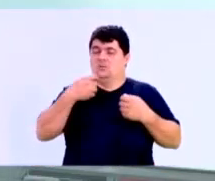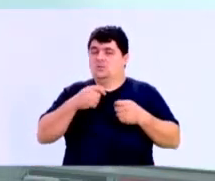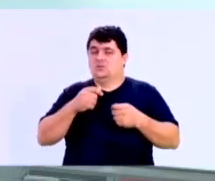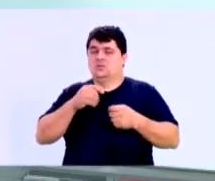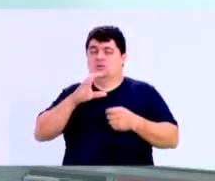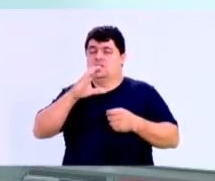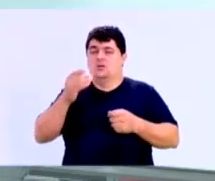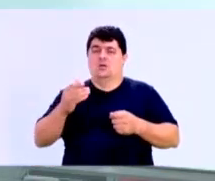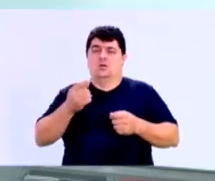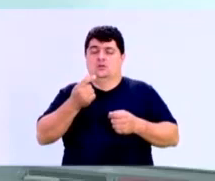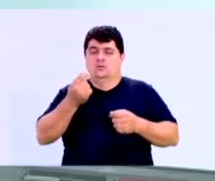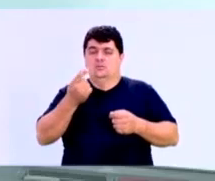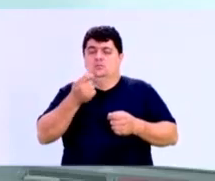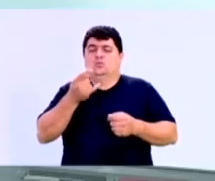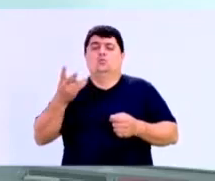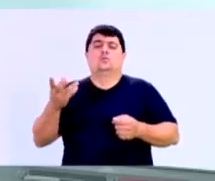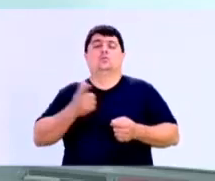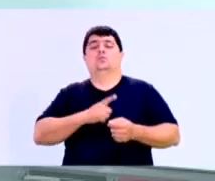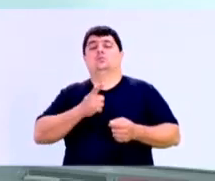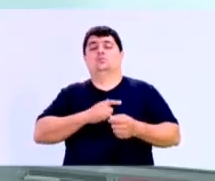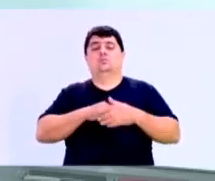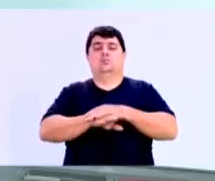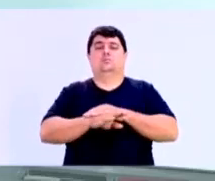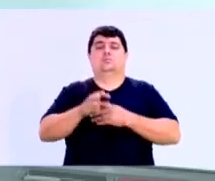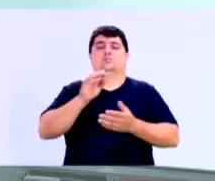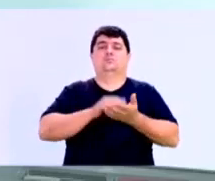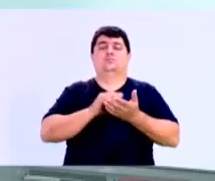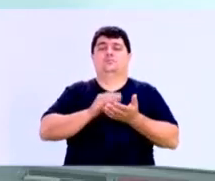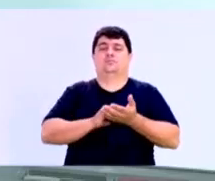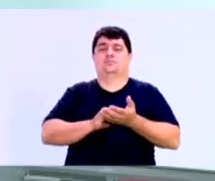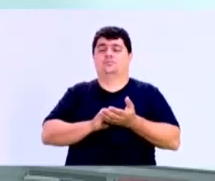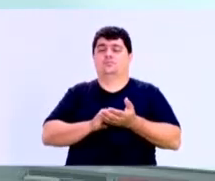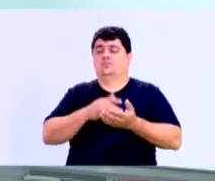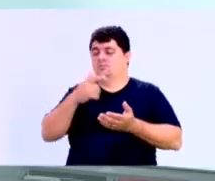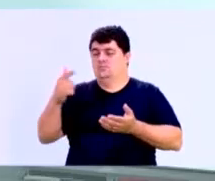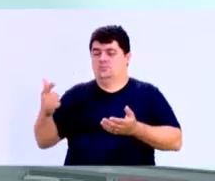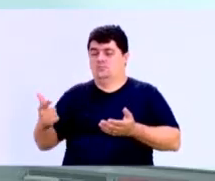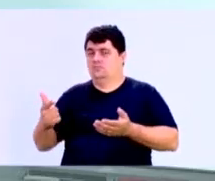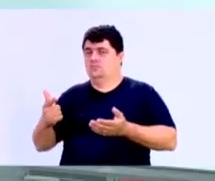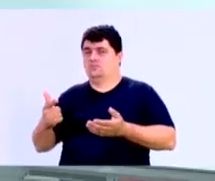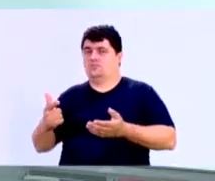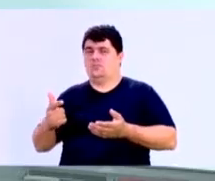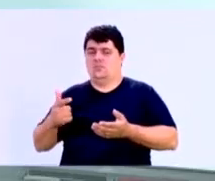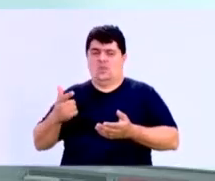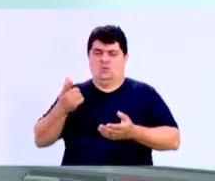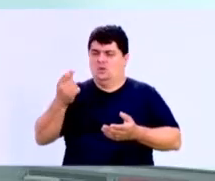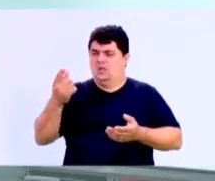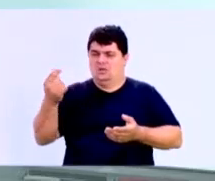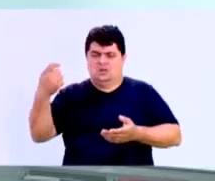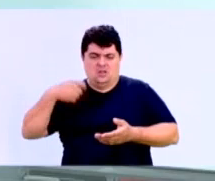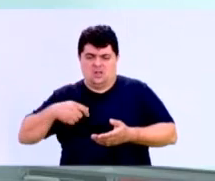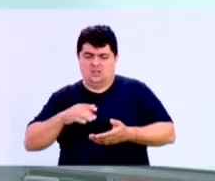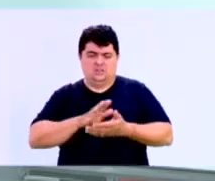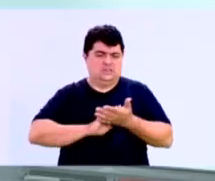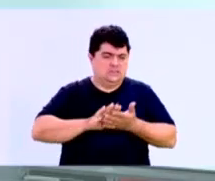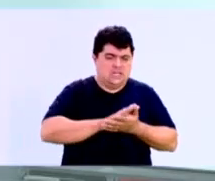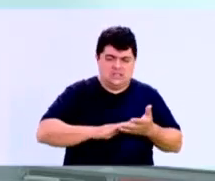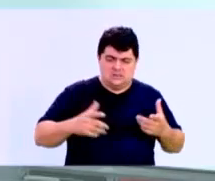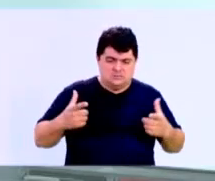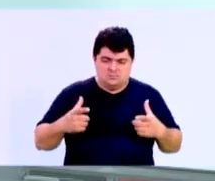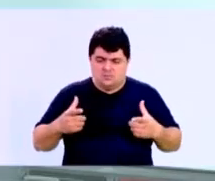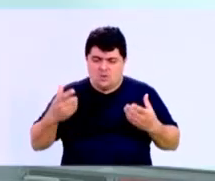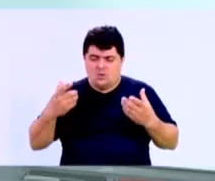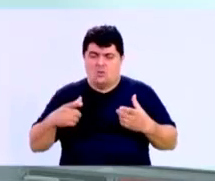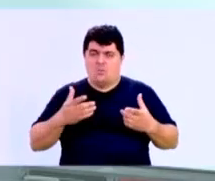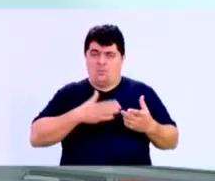que eu tenho ali que falta para mim, que não está dentro da minha atividade operacional, ou seja, não está dentro de clientes, não está dentro de